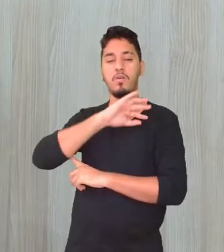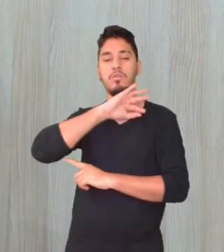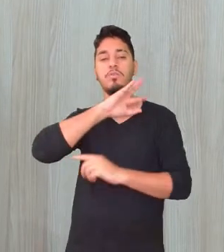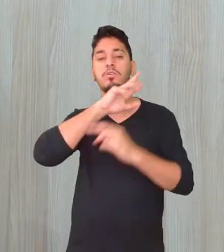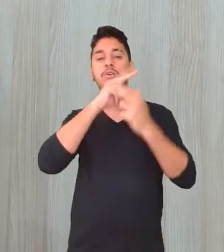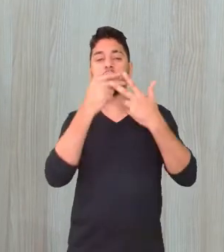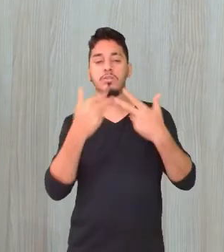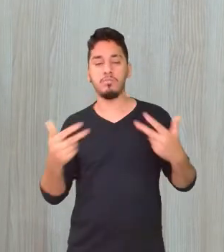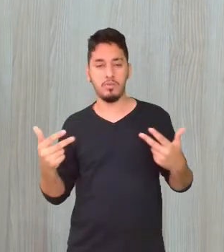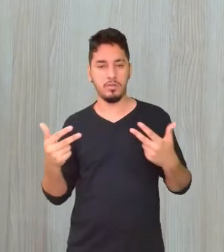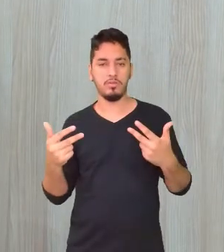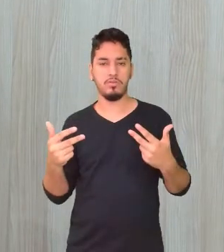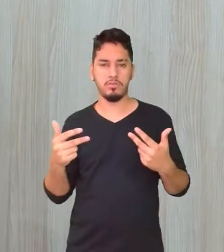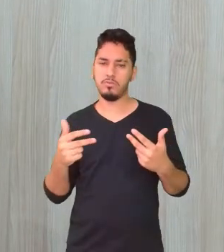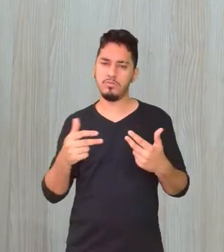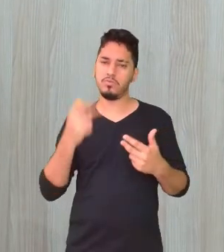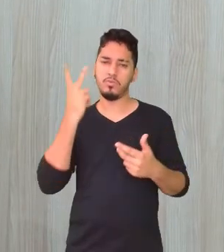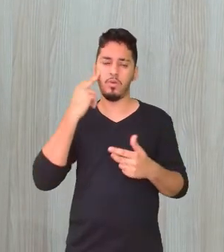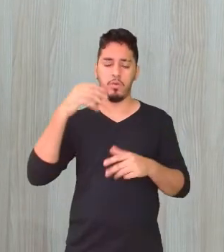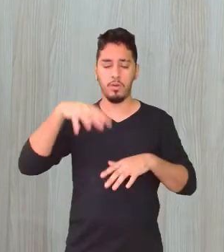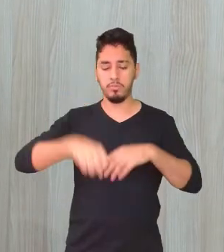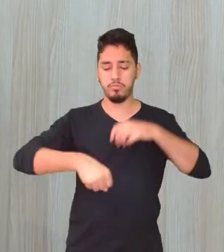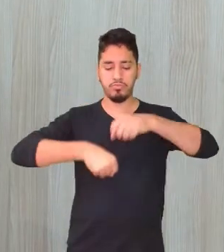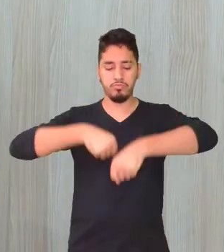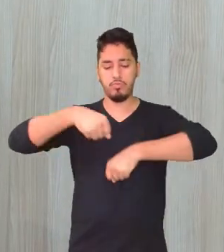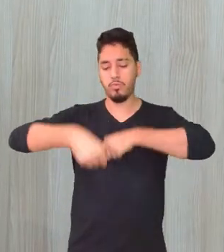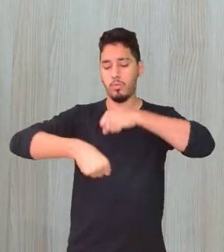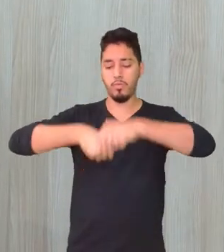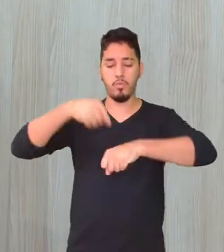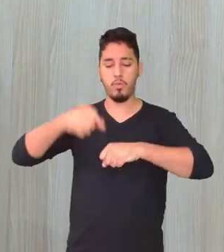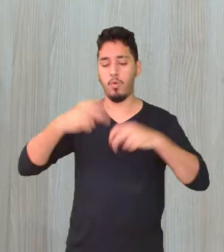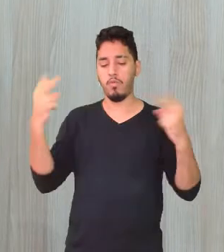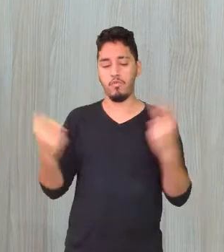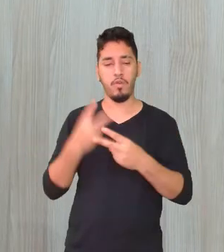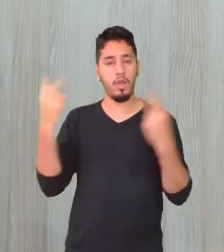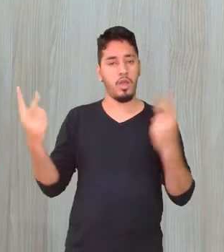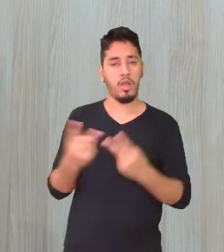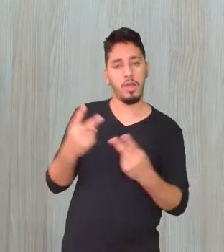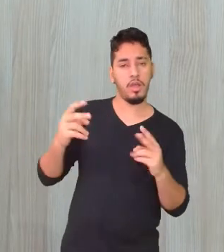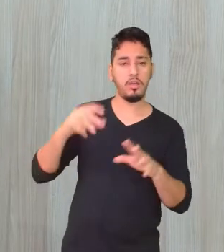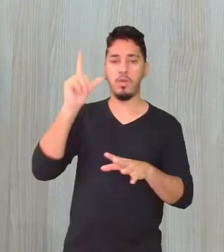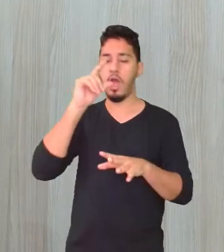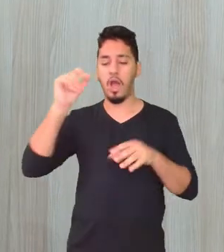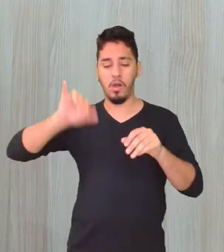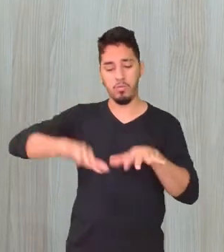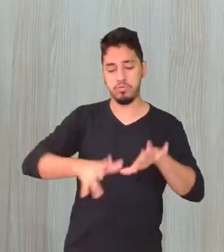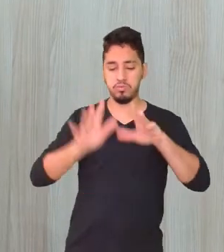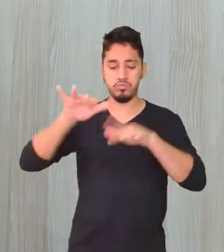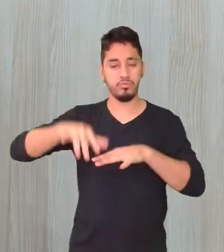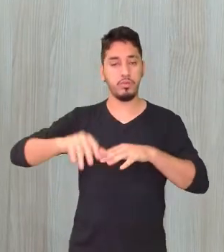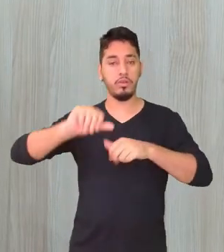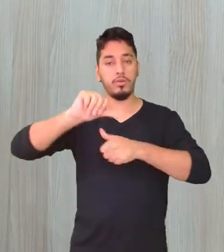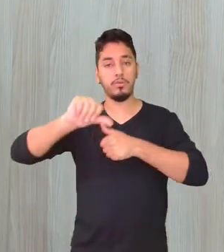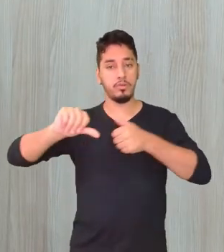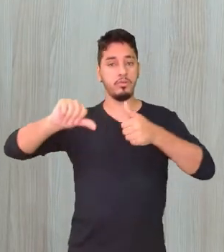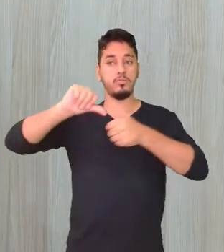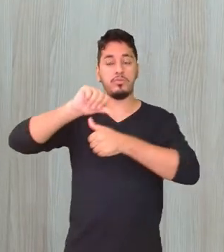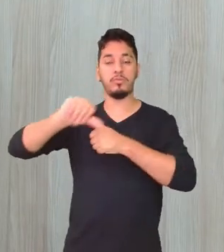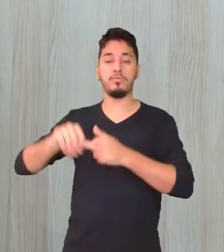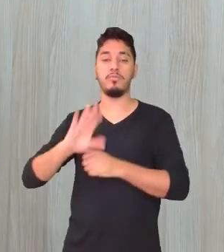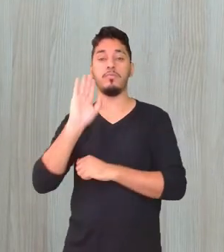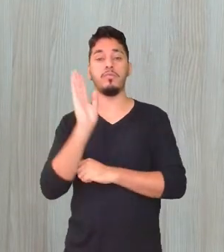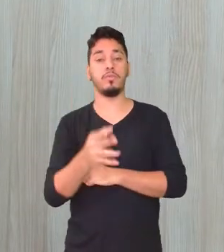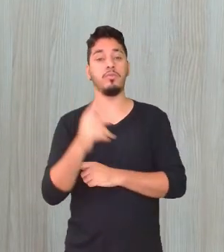animais, passando por cima dos relevos e modificando, né? Modificando a paisagem como um todo, né? A paisagem como um todo. Já